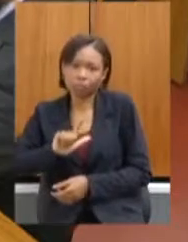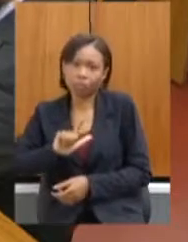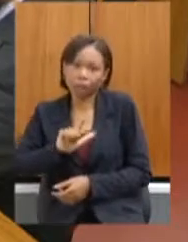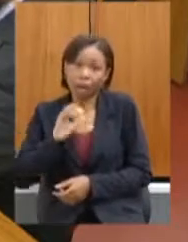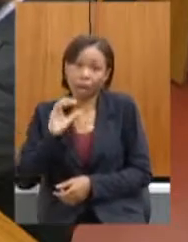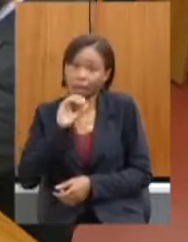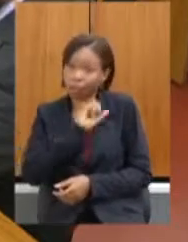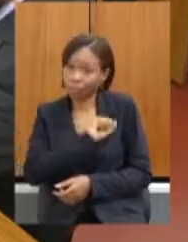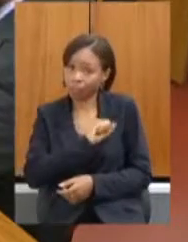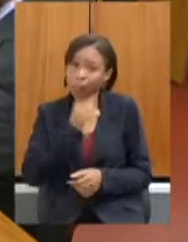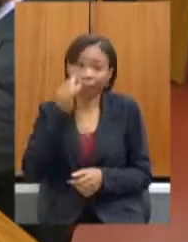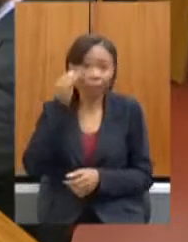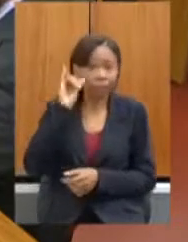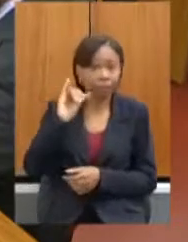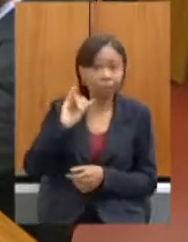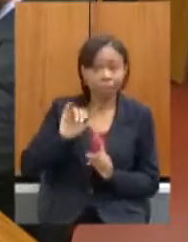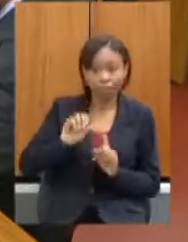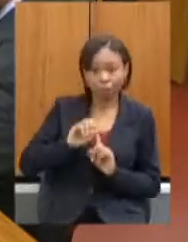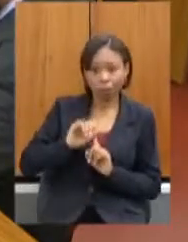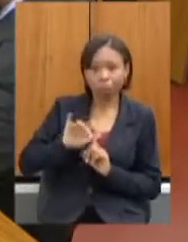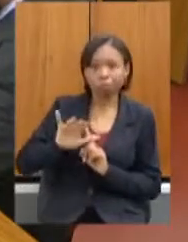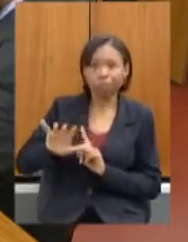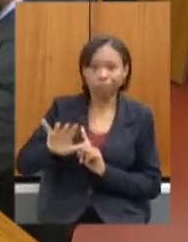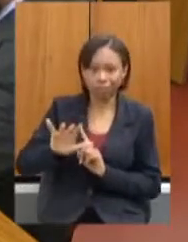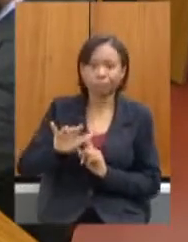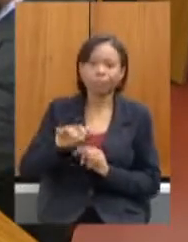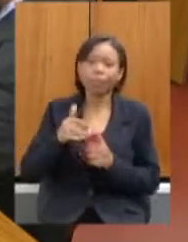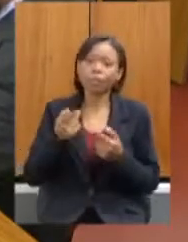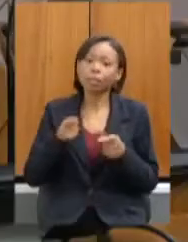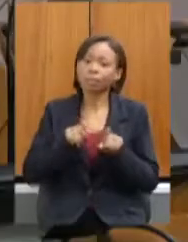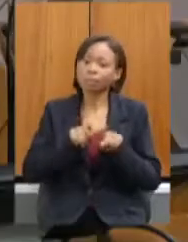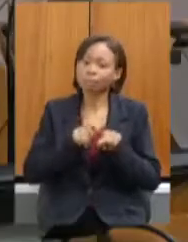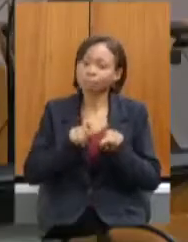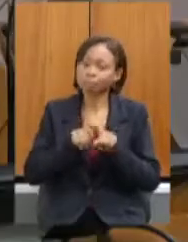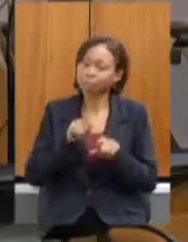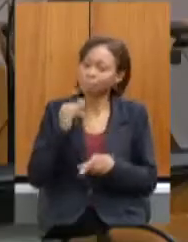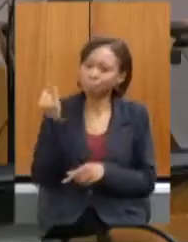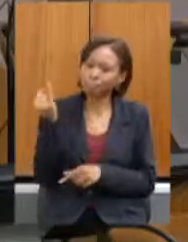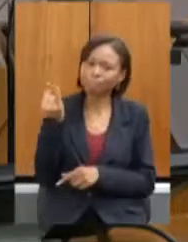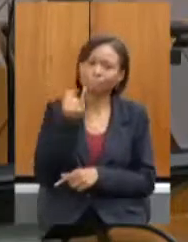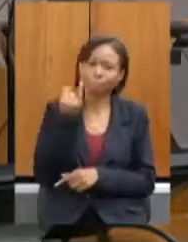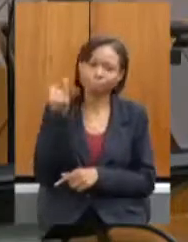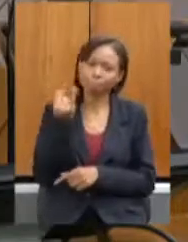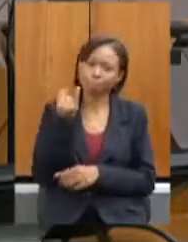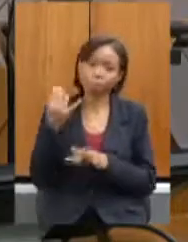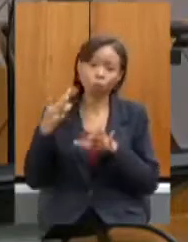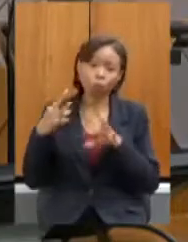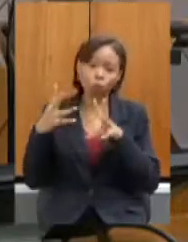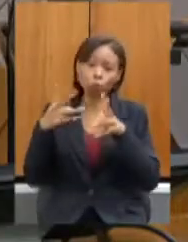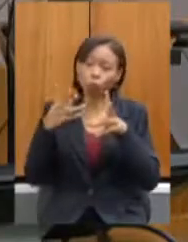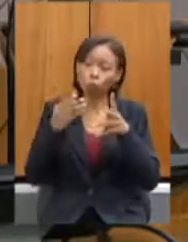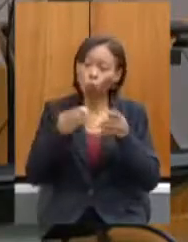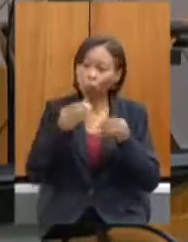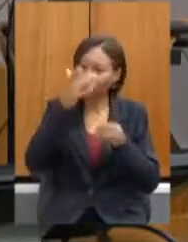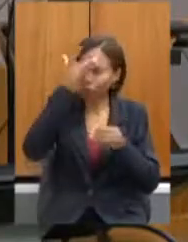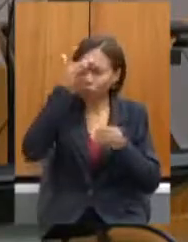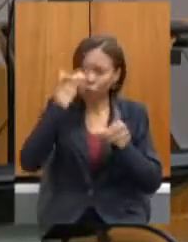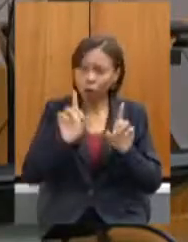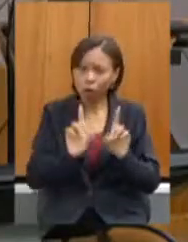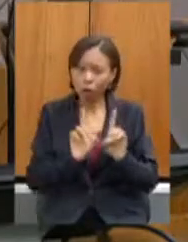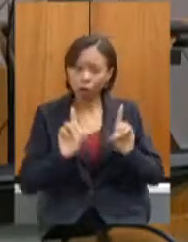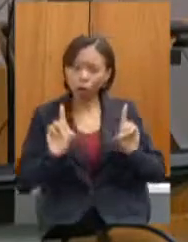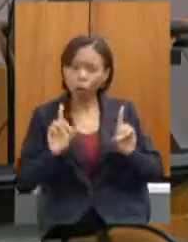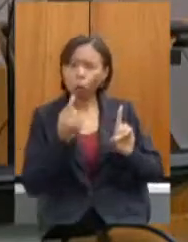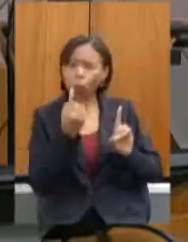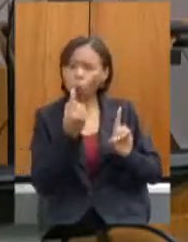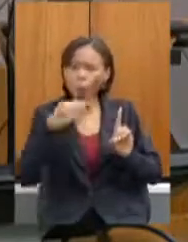Evita o risco de contaminação ó E além disso também é fundamental que todos mantenham um metro e meio de distância de outras